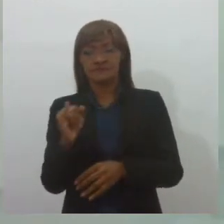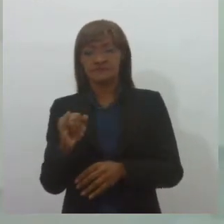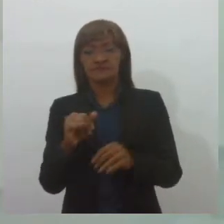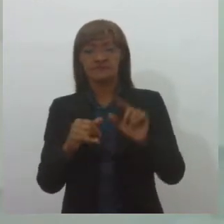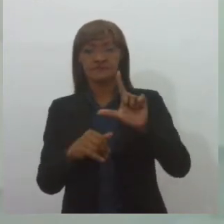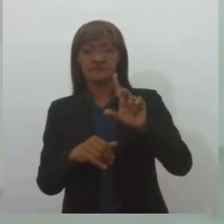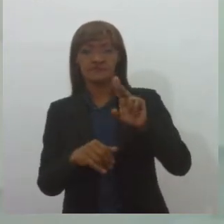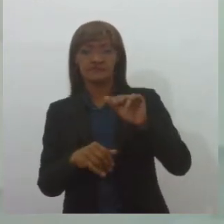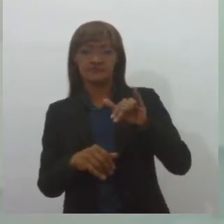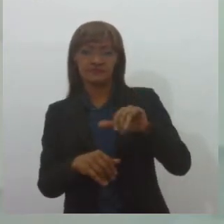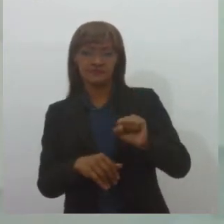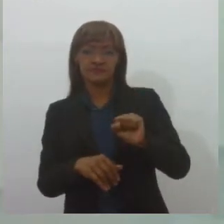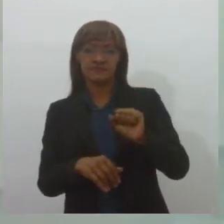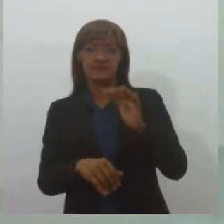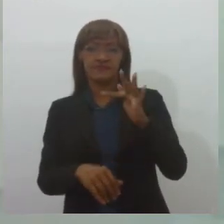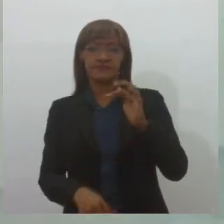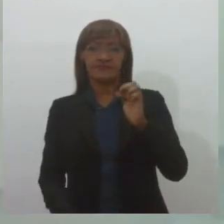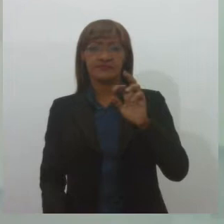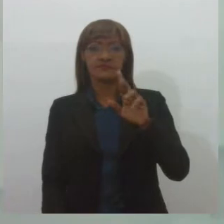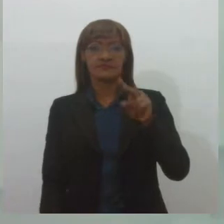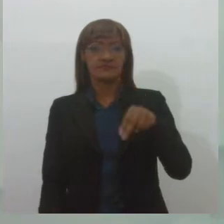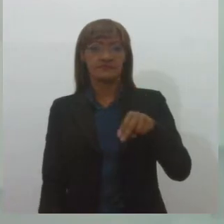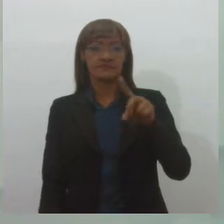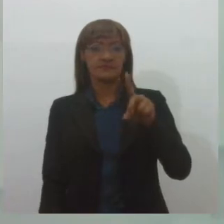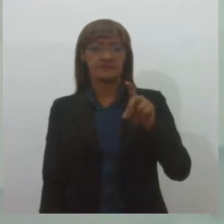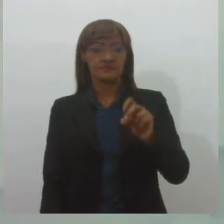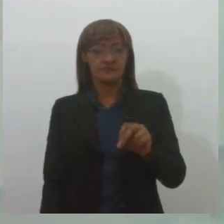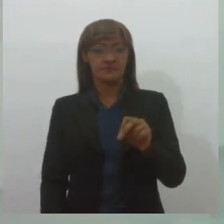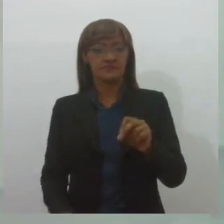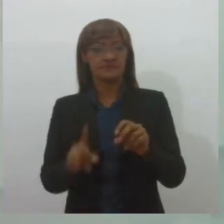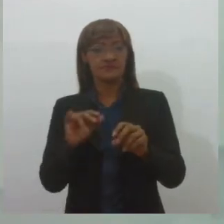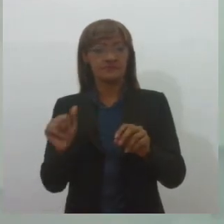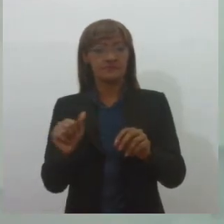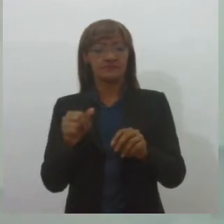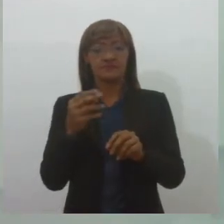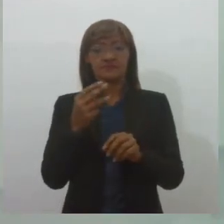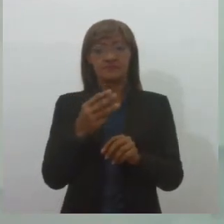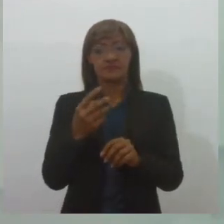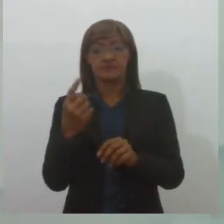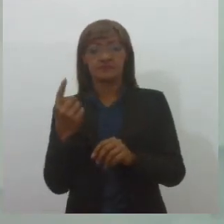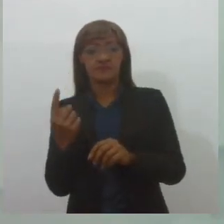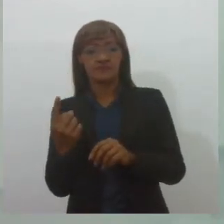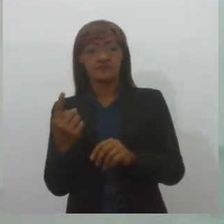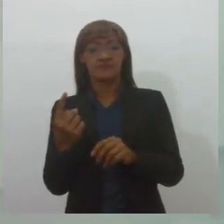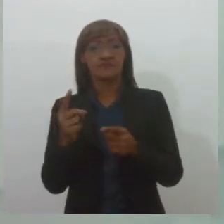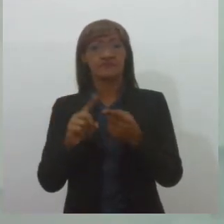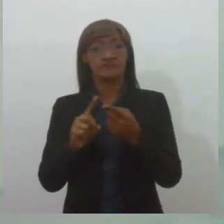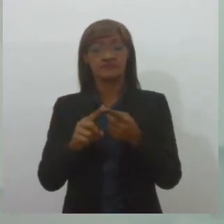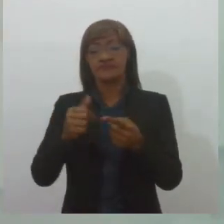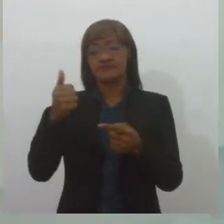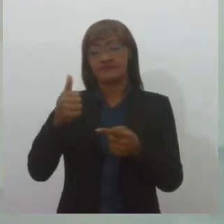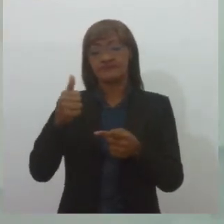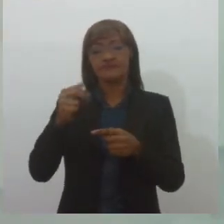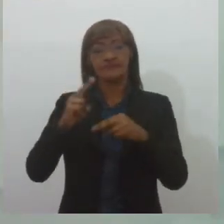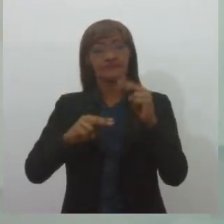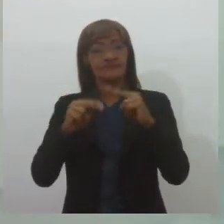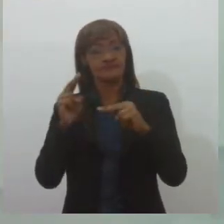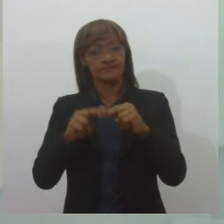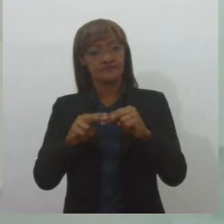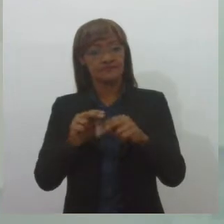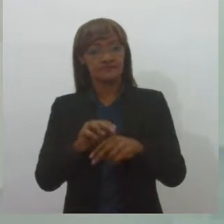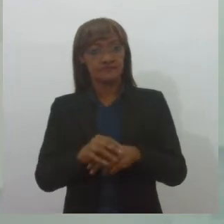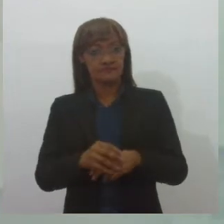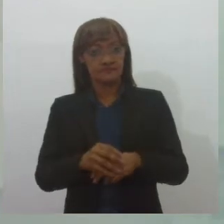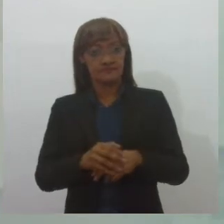Fernando Pires Verifica o outro vai acontecer nos dias 31 de Maio e 1º de Junho já no dia